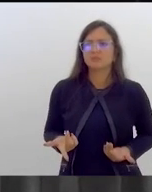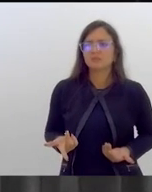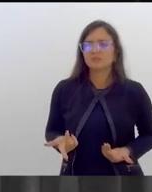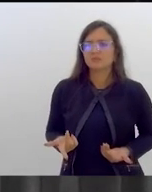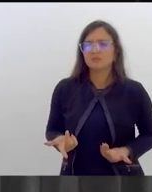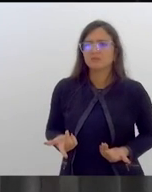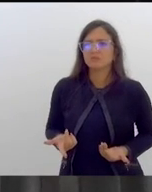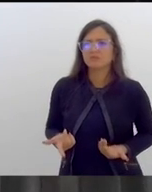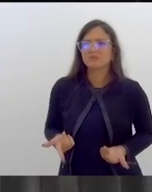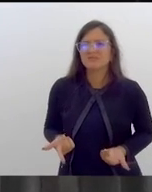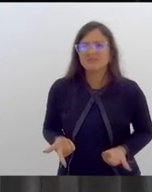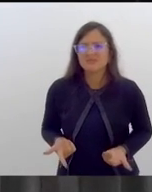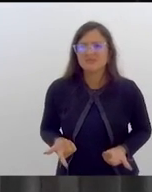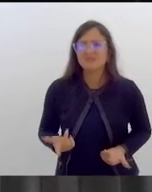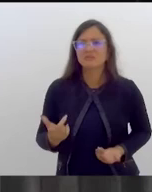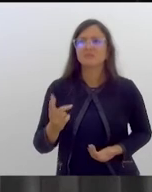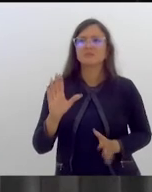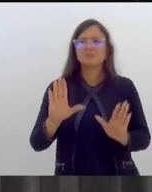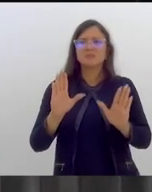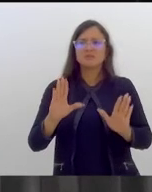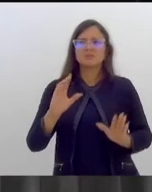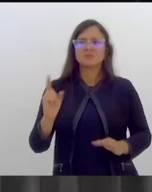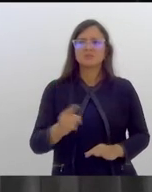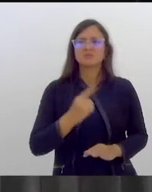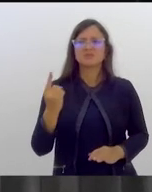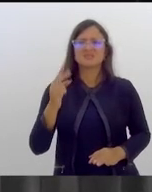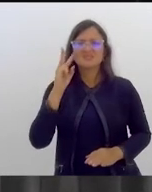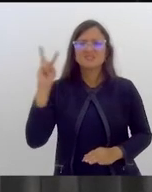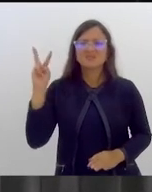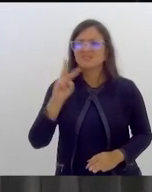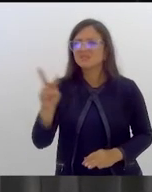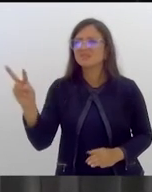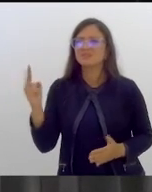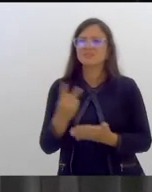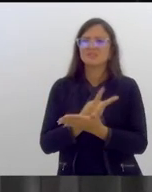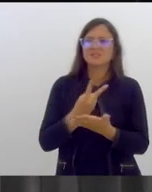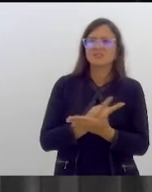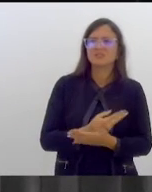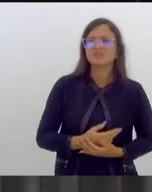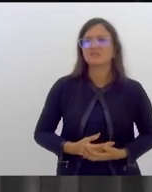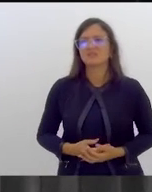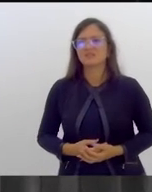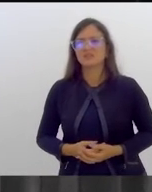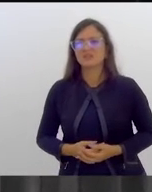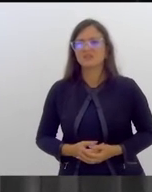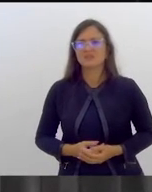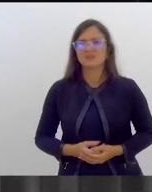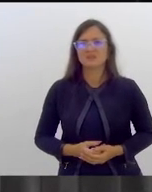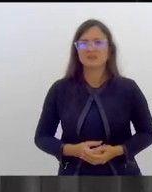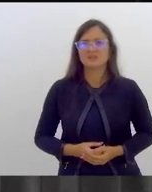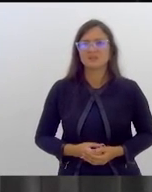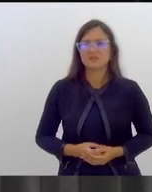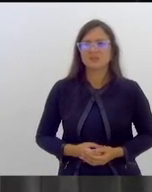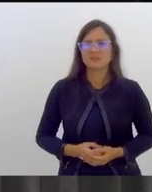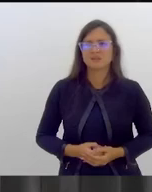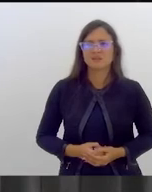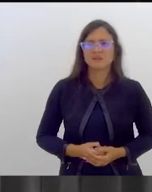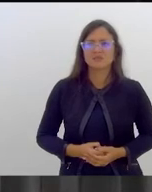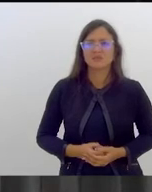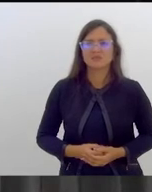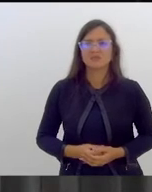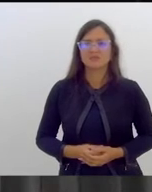Humildes enganadas o tempo todo através de propagandas na televisão é absurdo